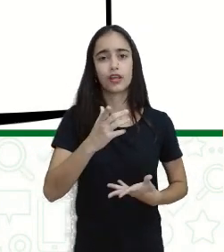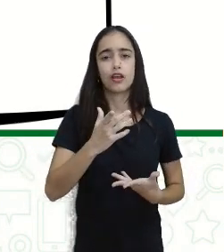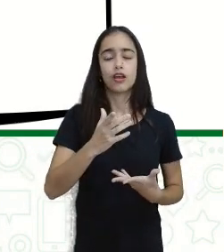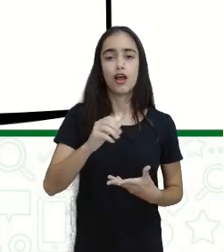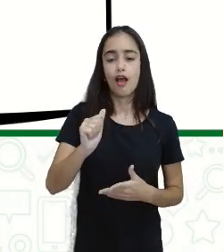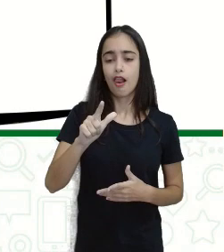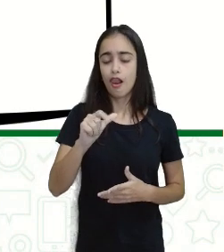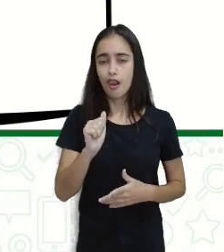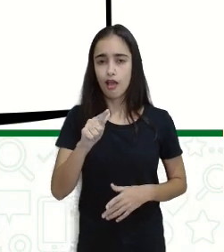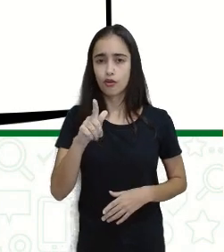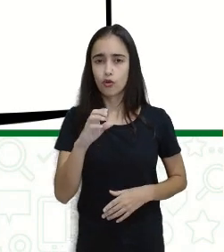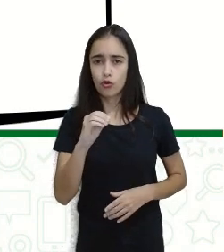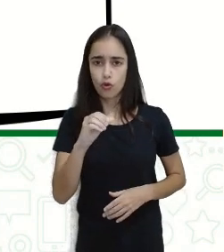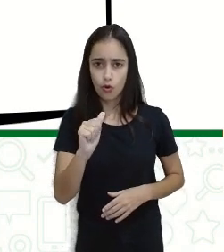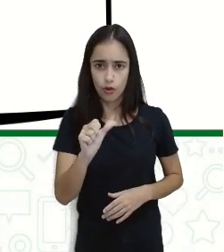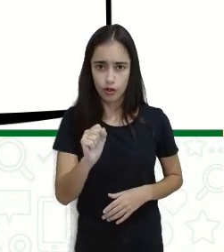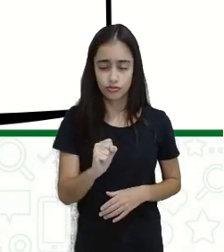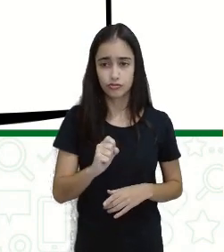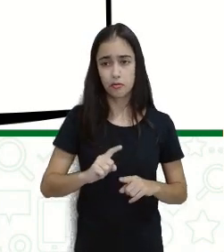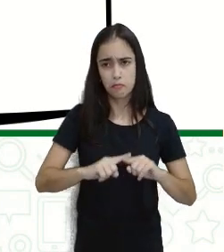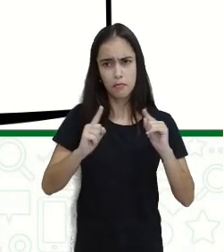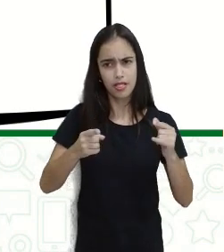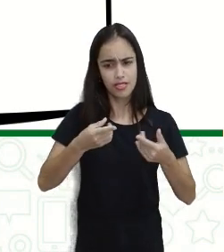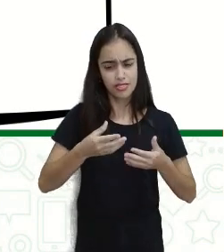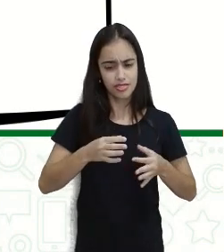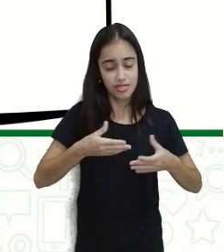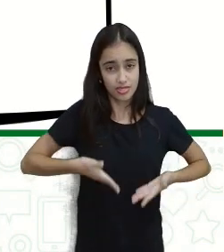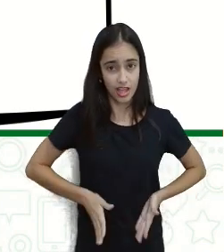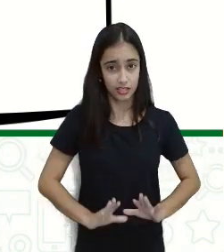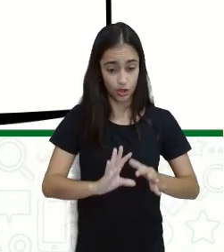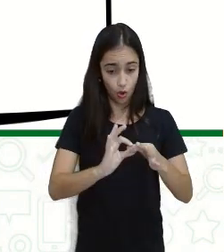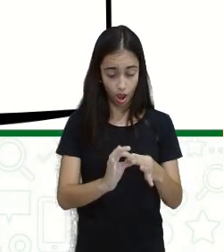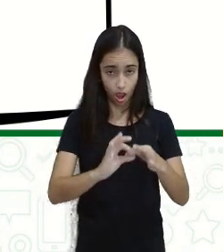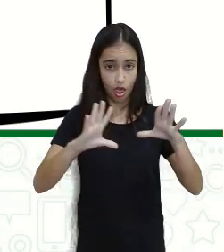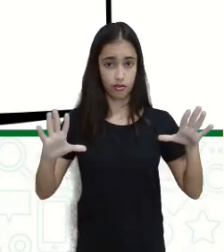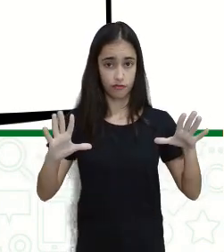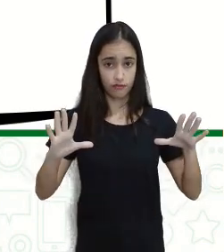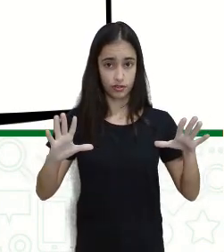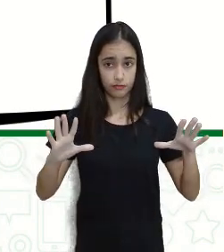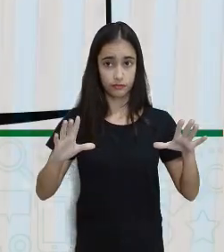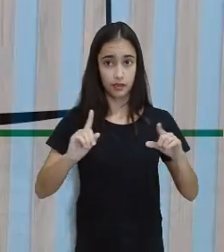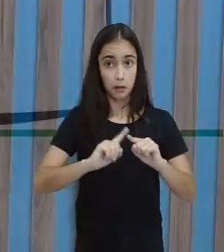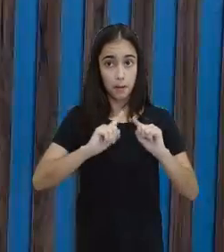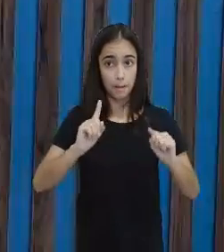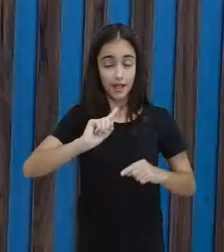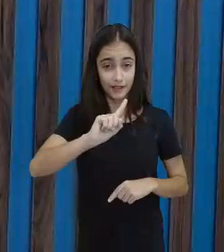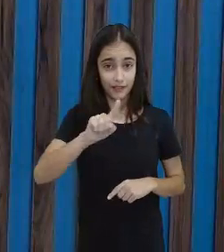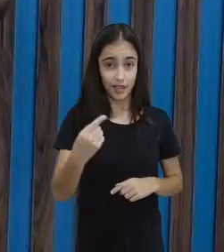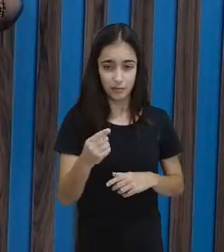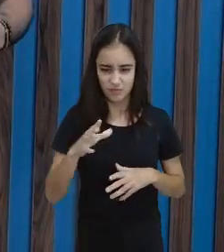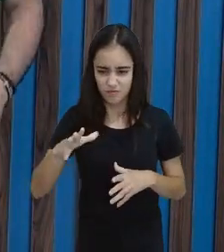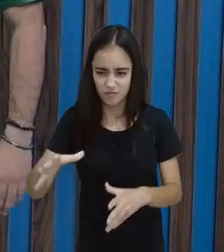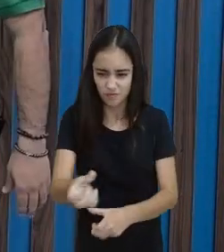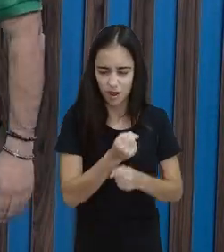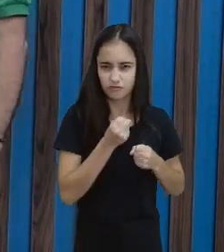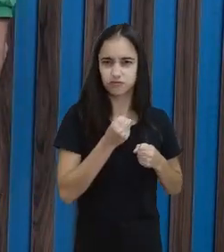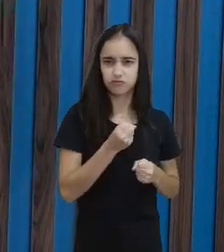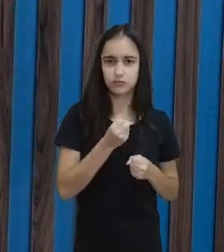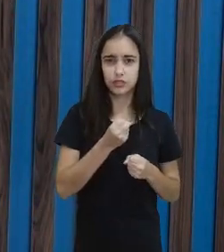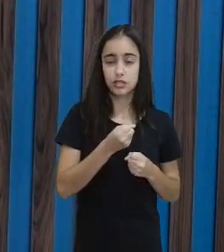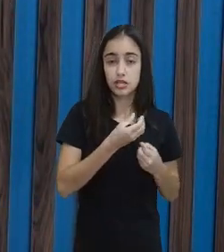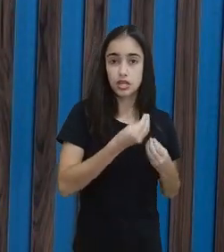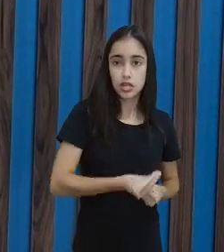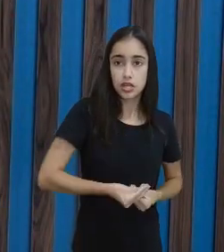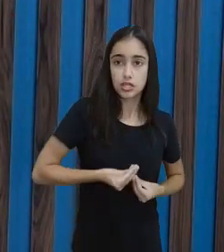livre no ano de 1655, porém, ele foi capturado e entregue, né, ao